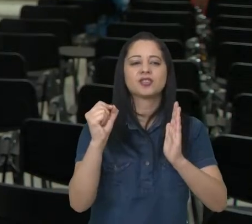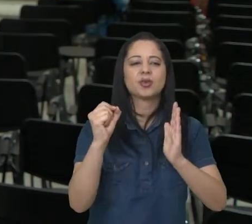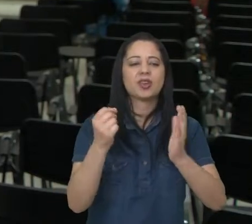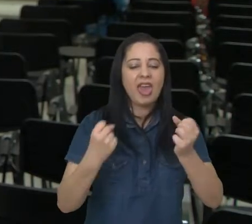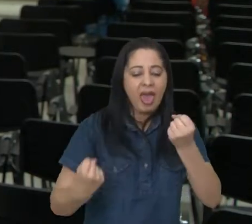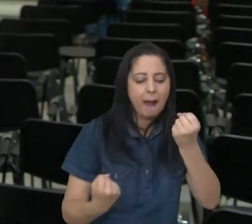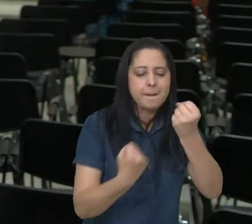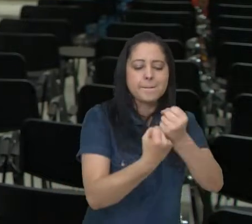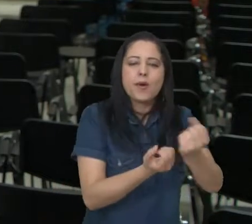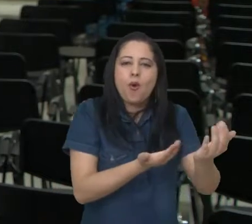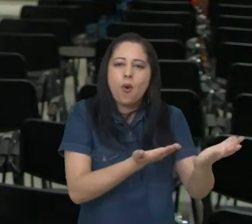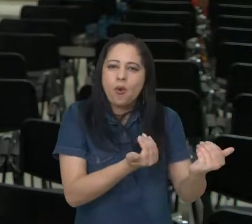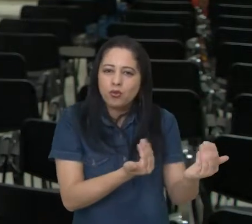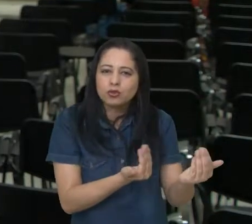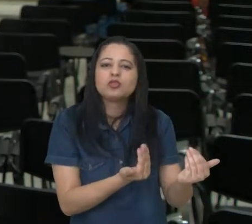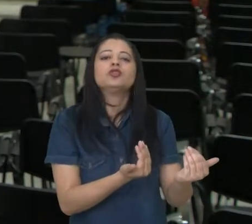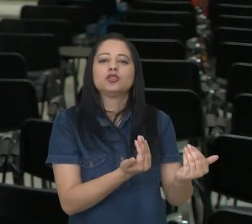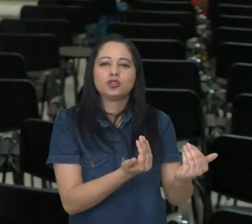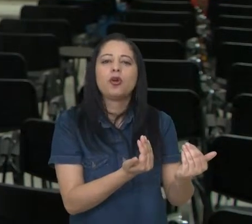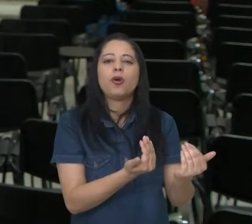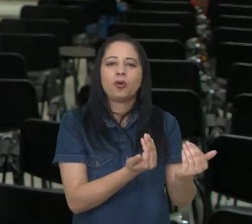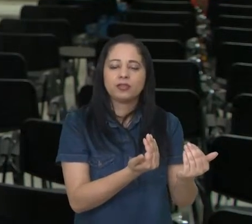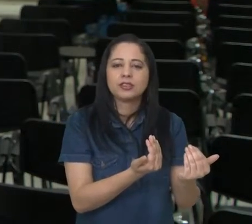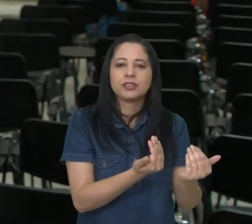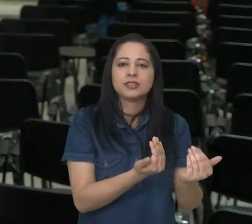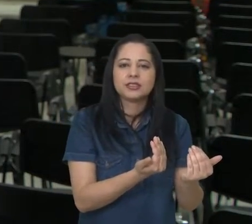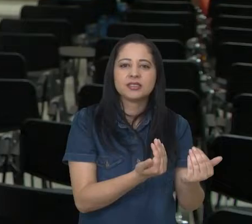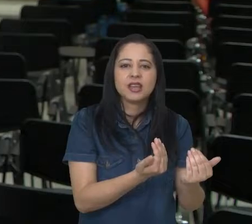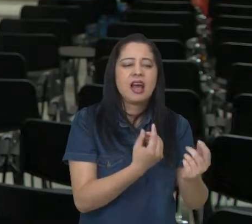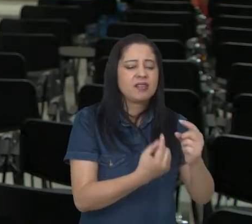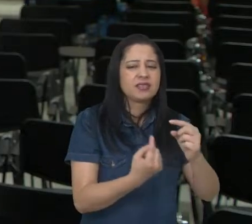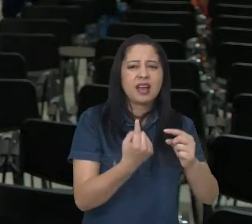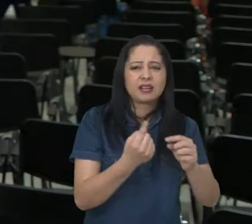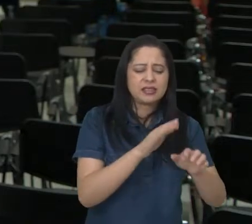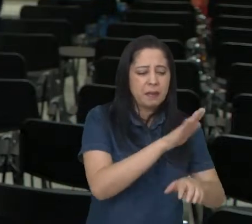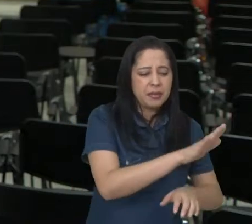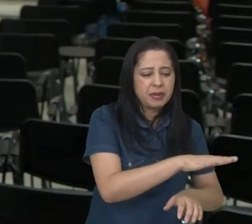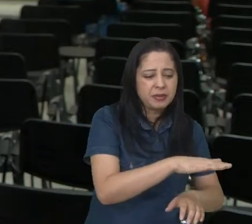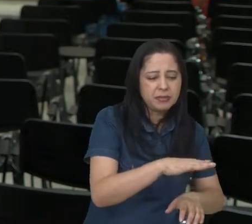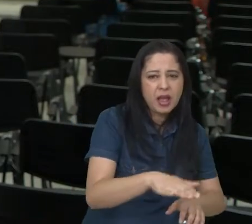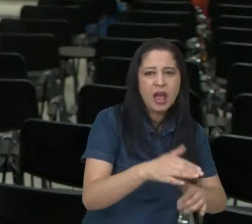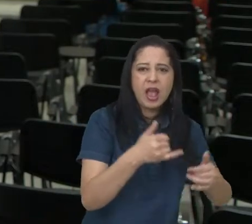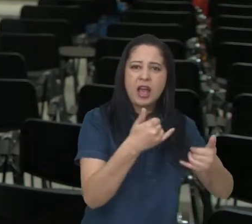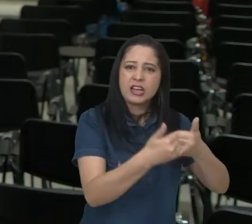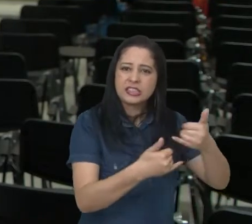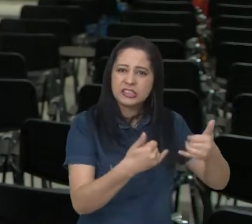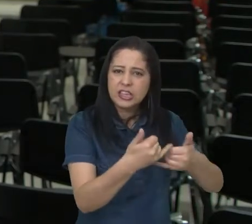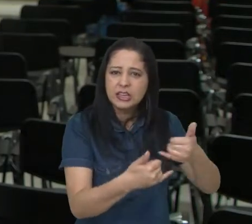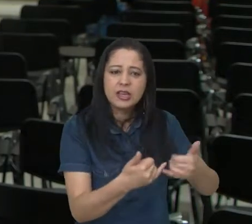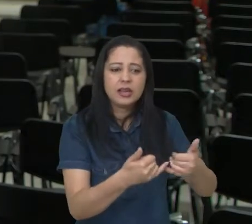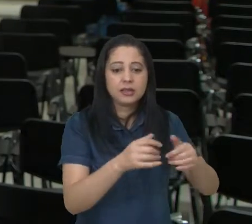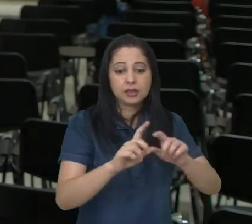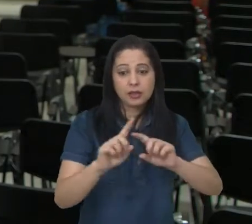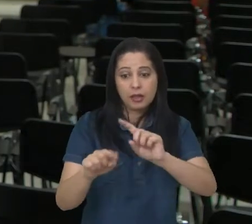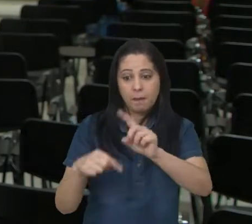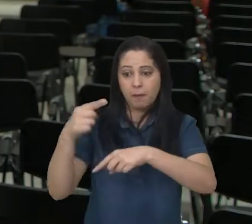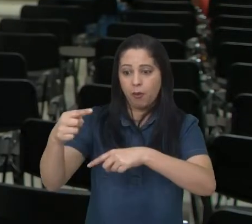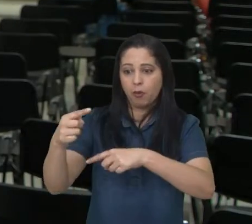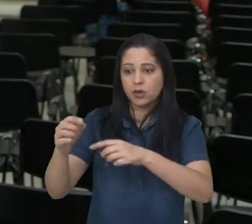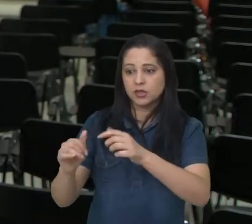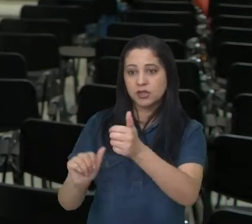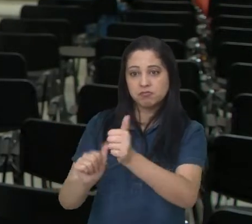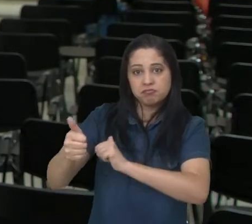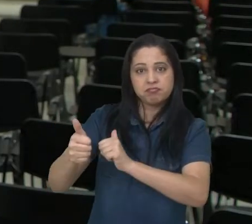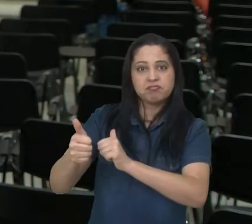de trabalhar com os jovens, de apoiar os jovens, desde lá na recreação, passando pelo atleta cidadão e até